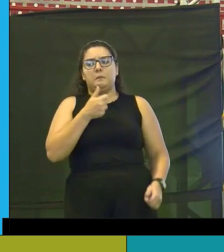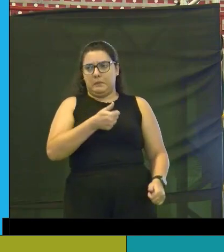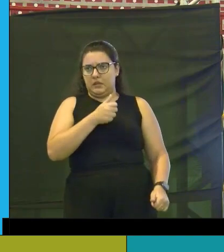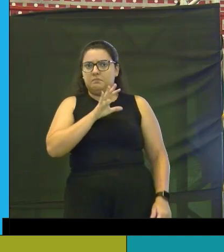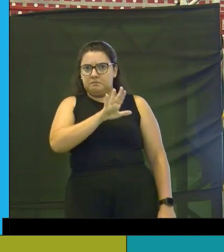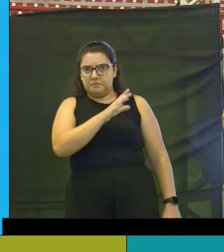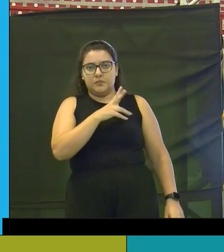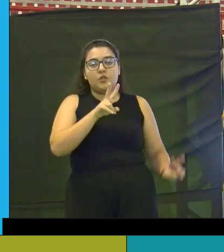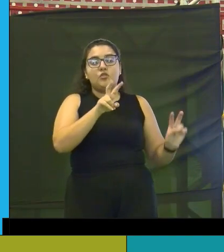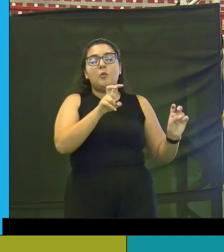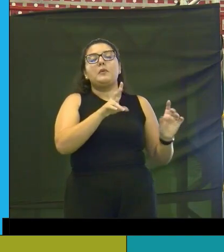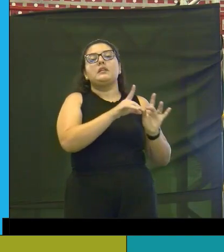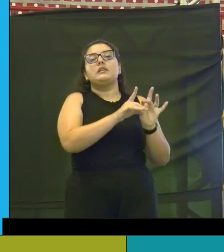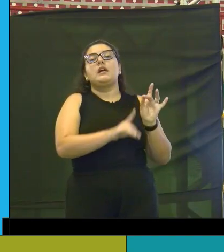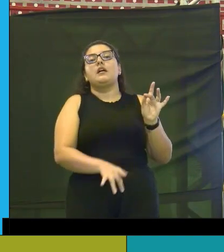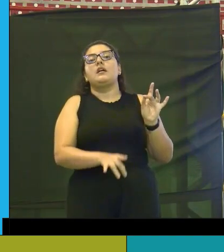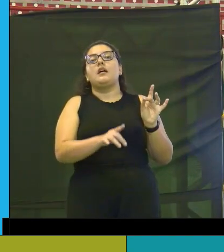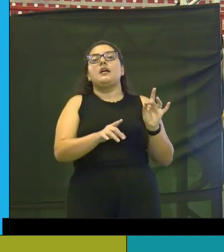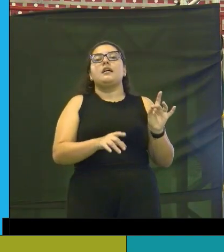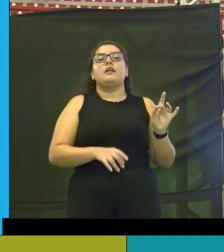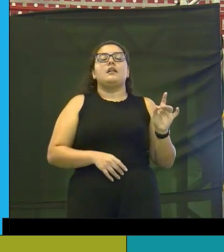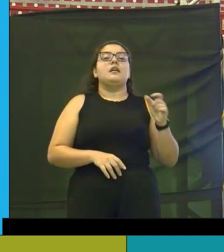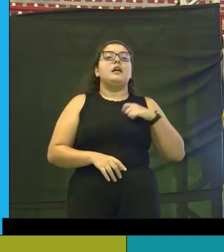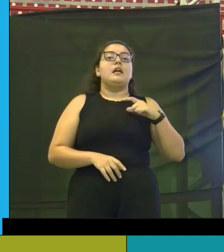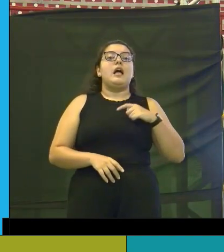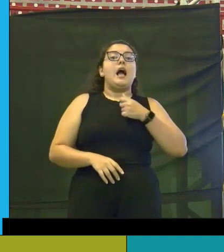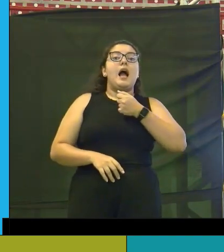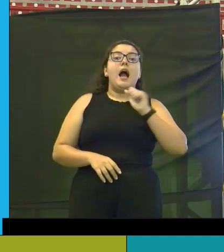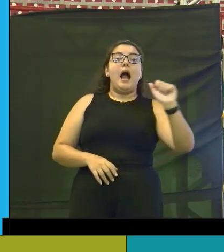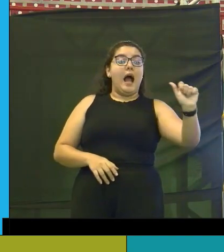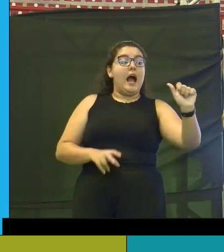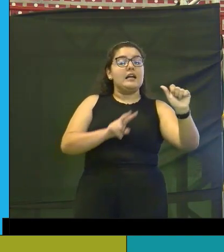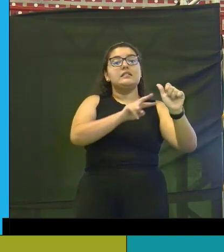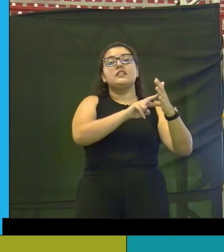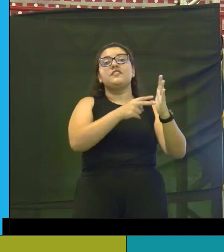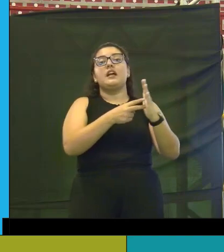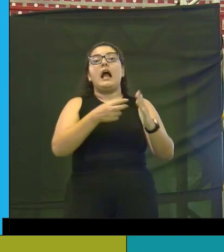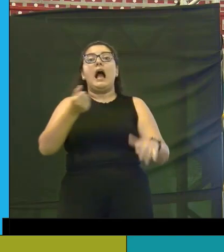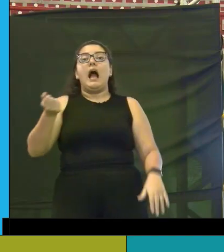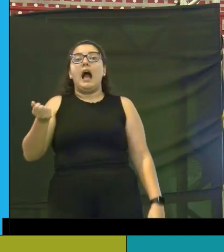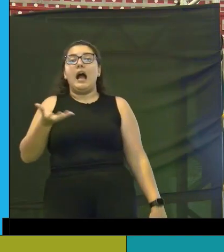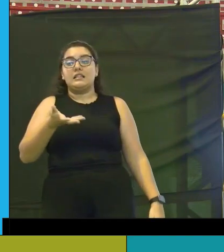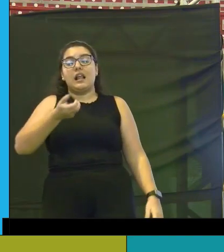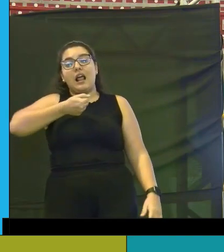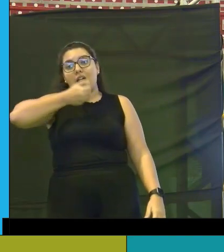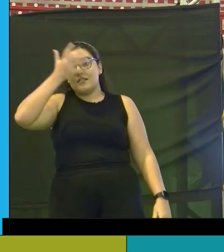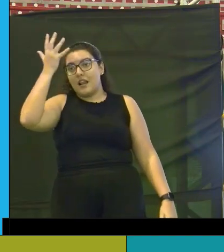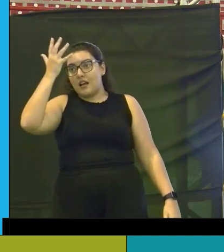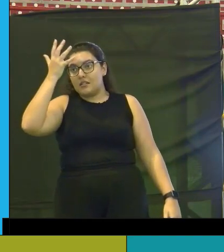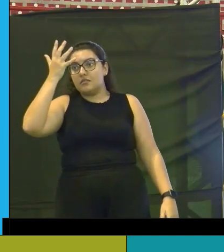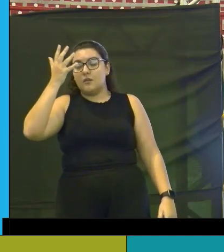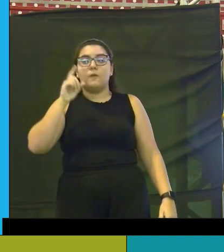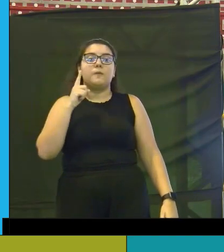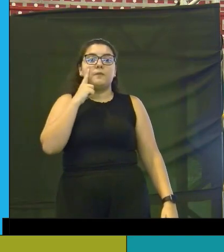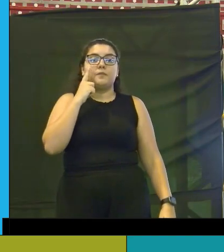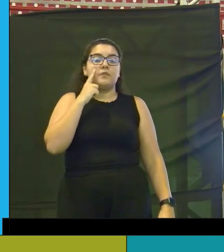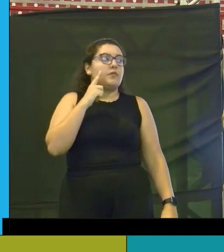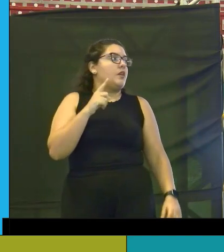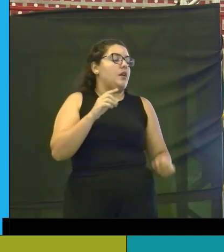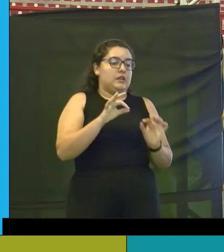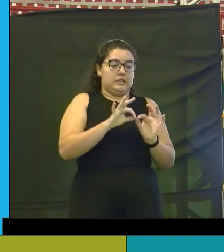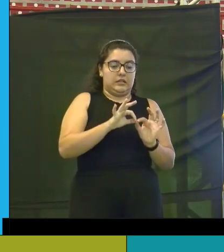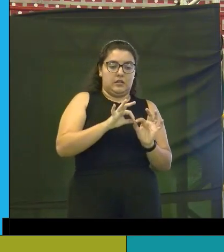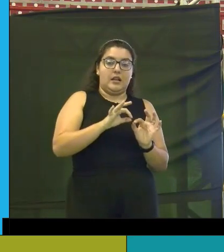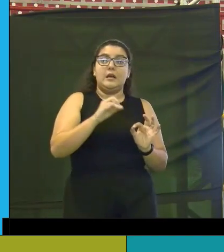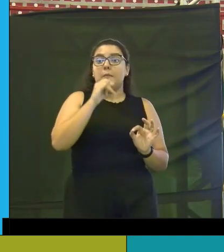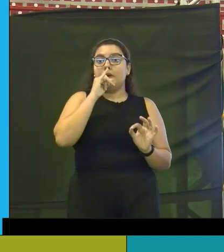bem, sobre a questão do ar. A aceleração ali é negativa, porque a concavidade está para onde? Para baixo.